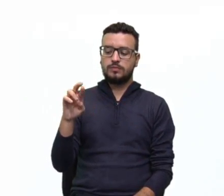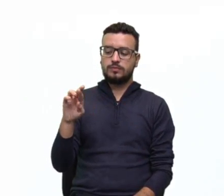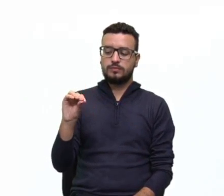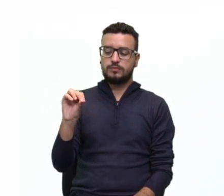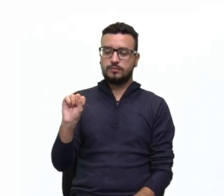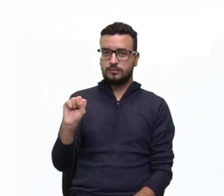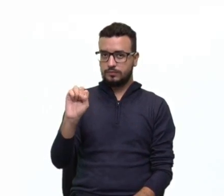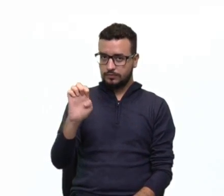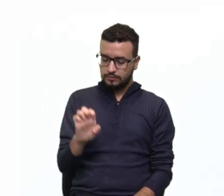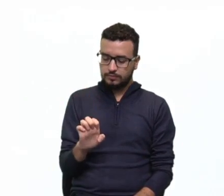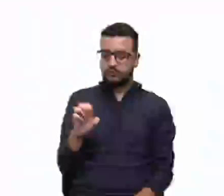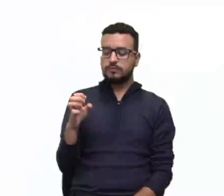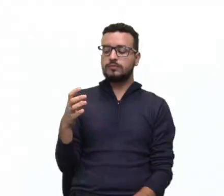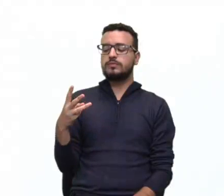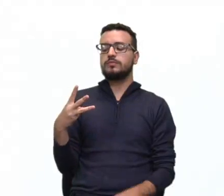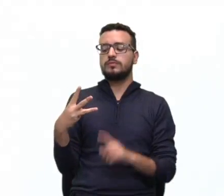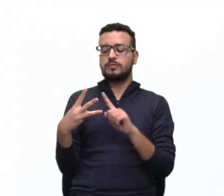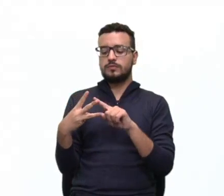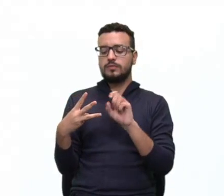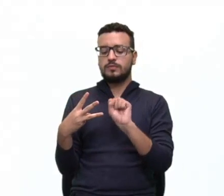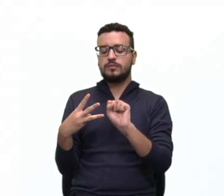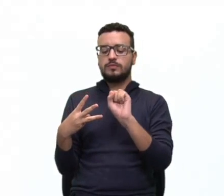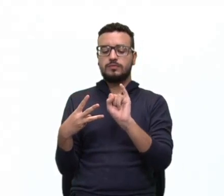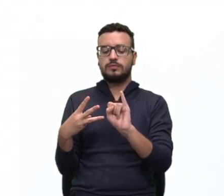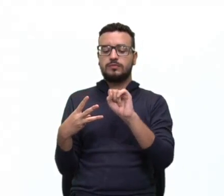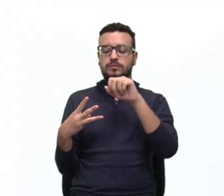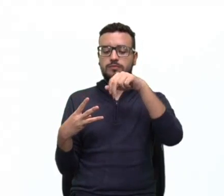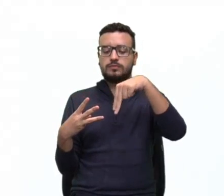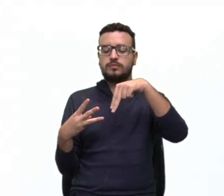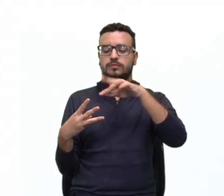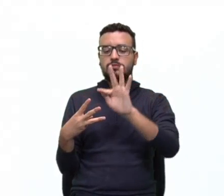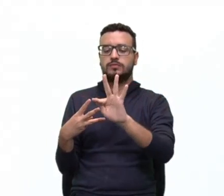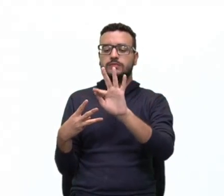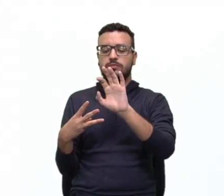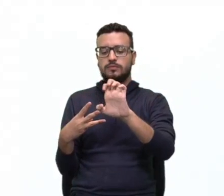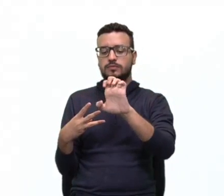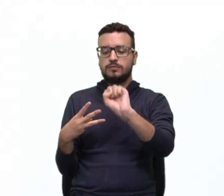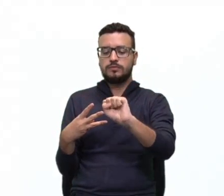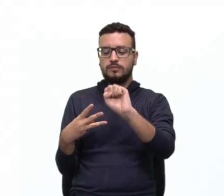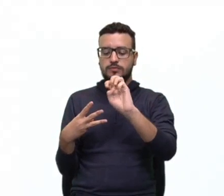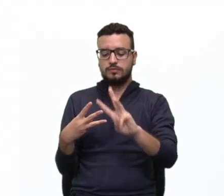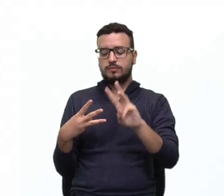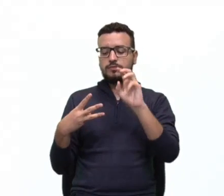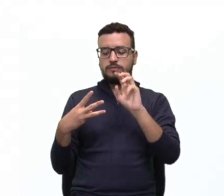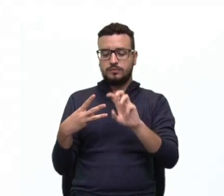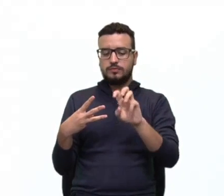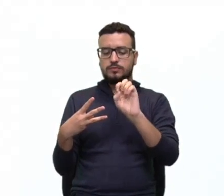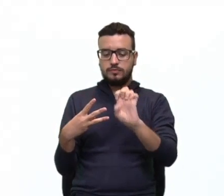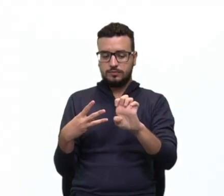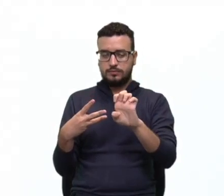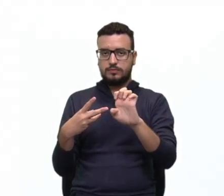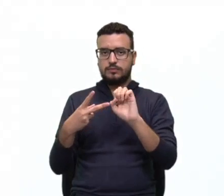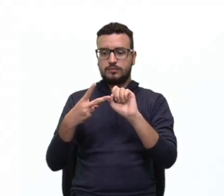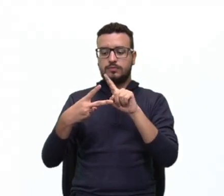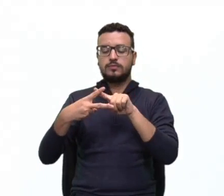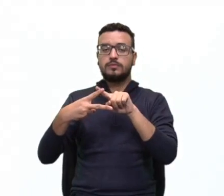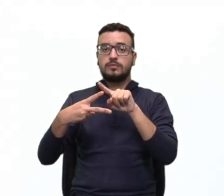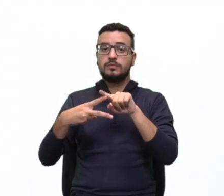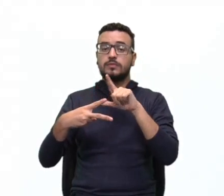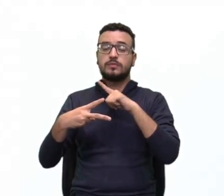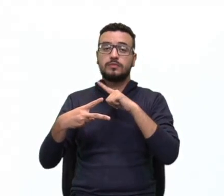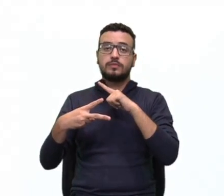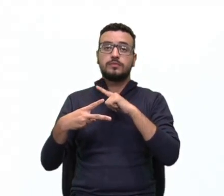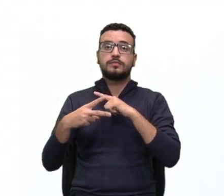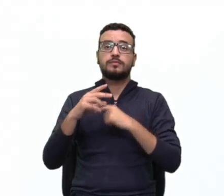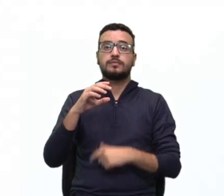e a sínfise. Na sincondrose, eu tenho cartilagem em peças ósseas.